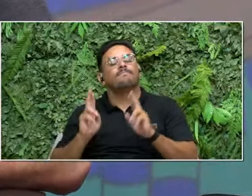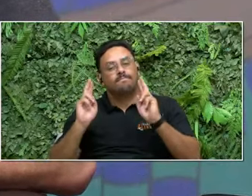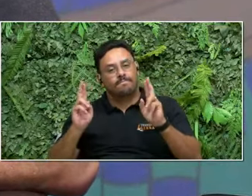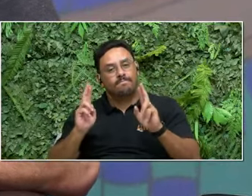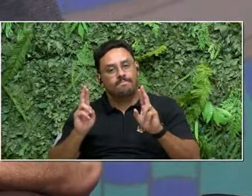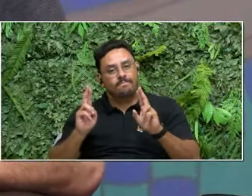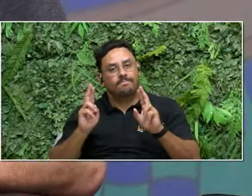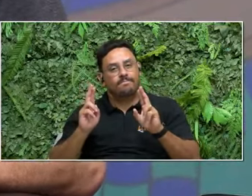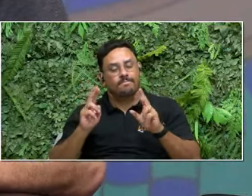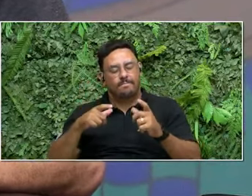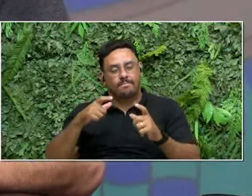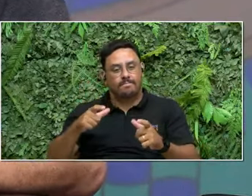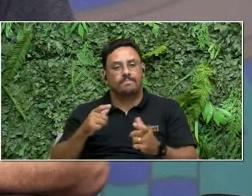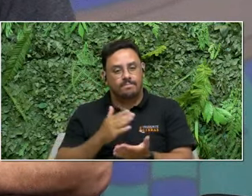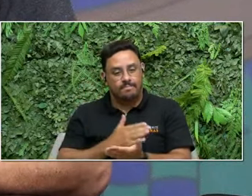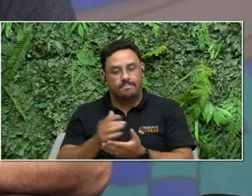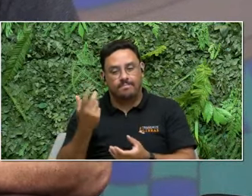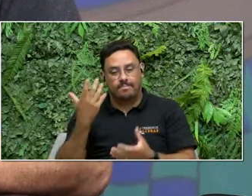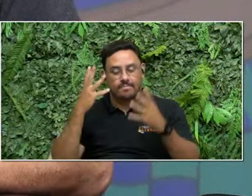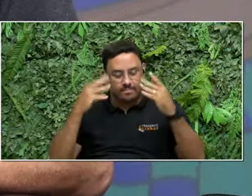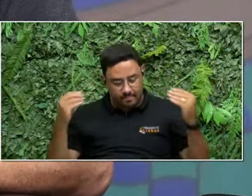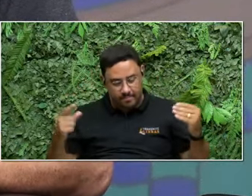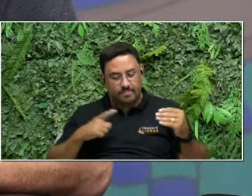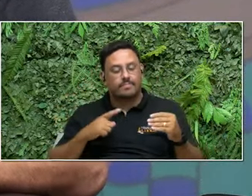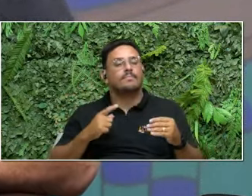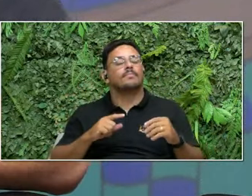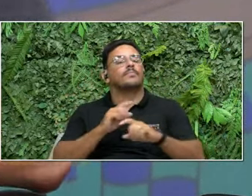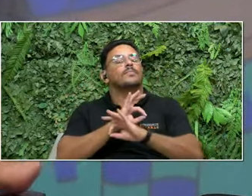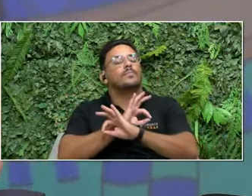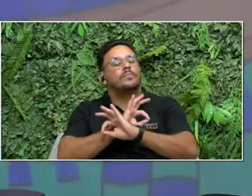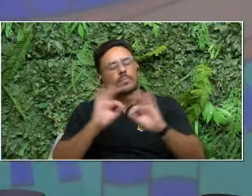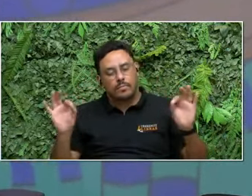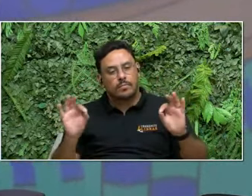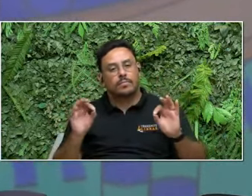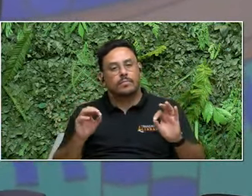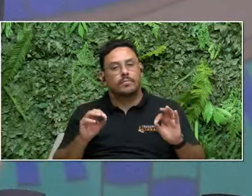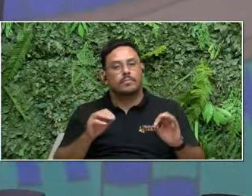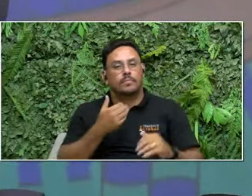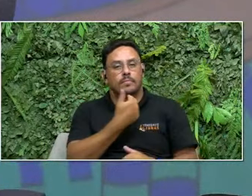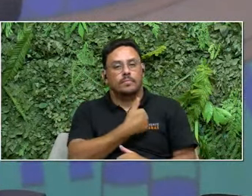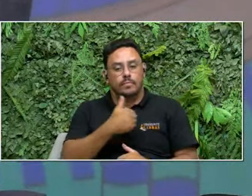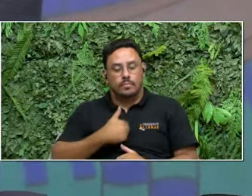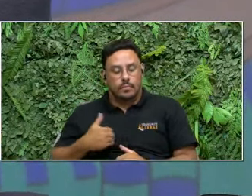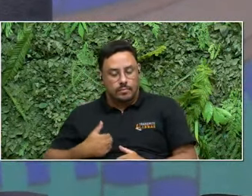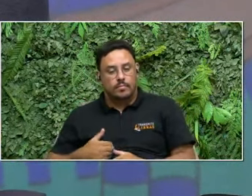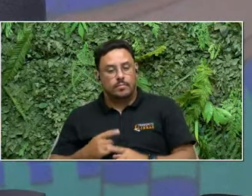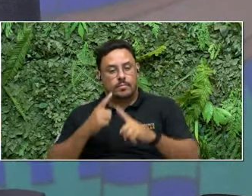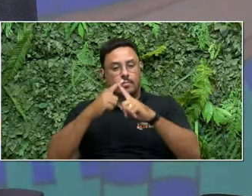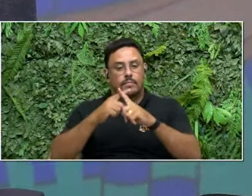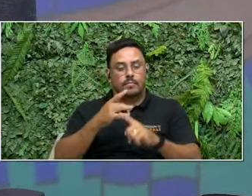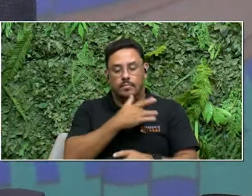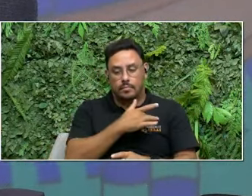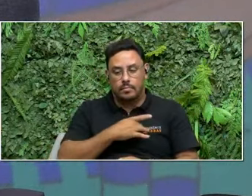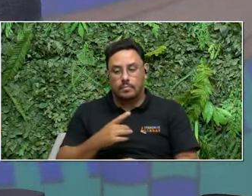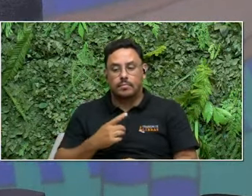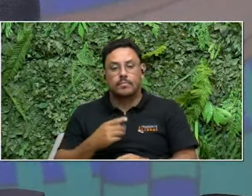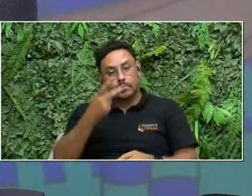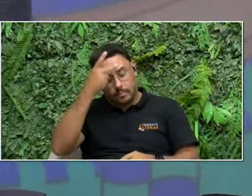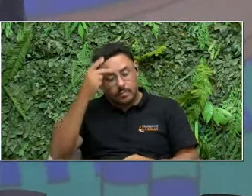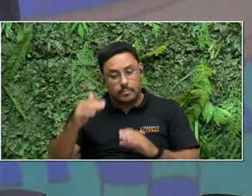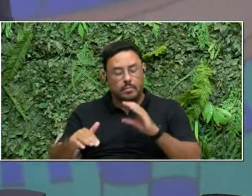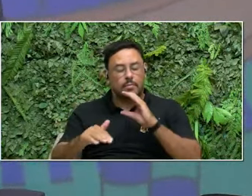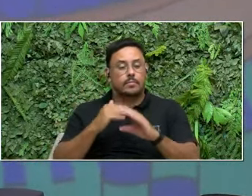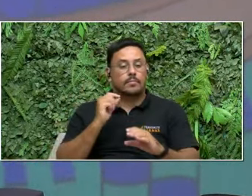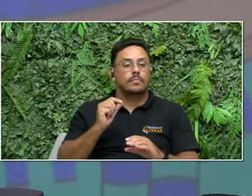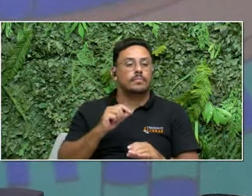porque aí a bola rola tranquila a gente vai ter uma grande partida daqui a pouco entre atlétic raz mands